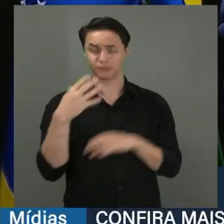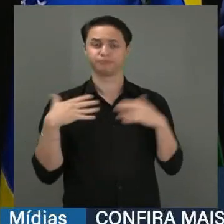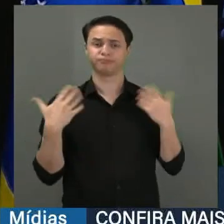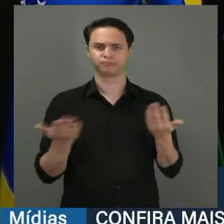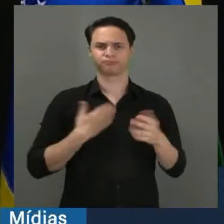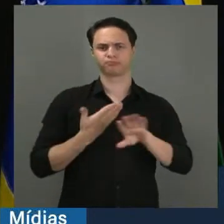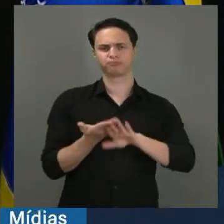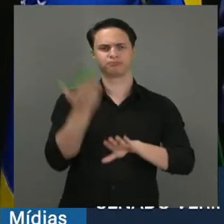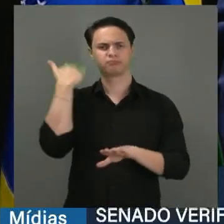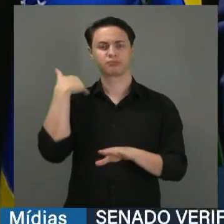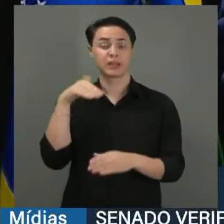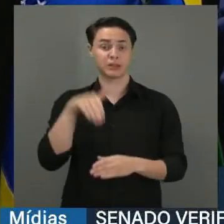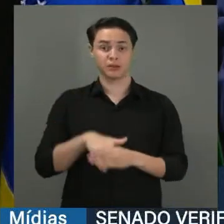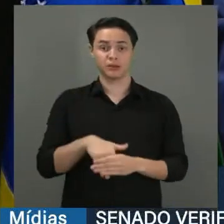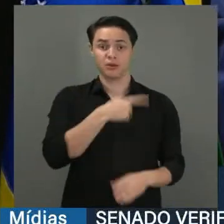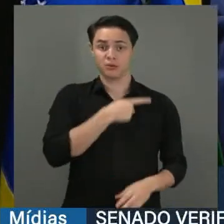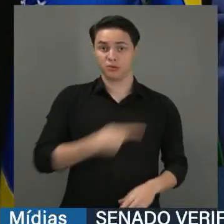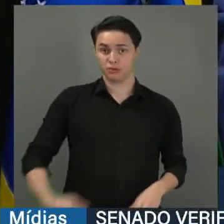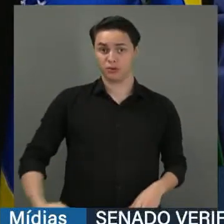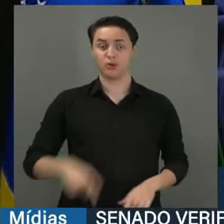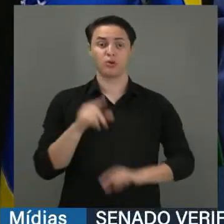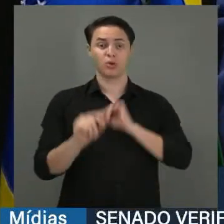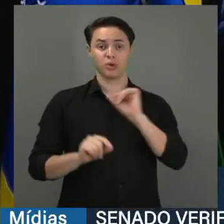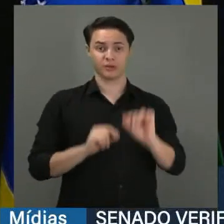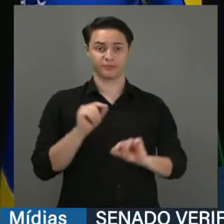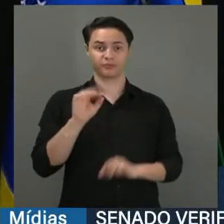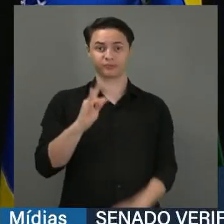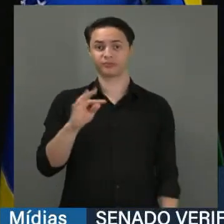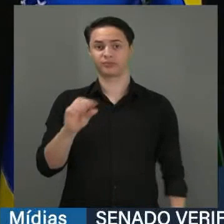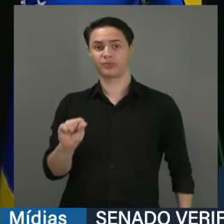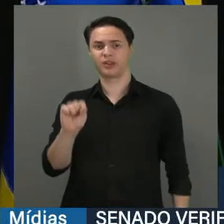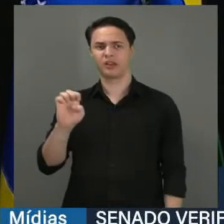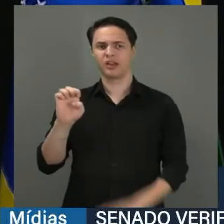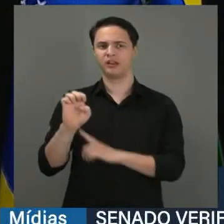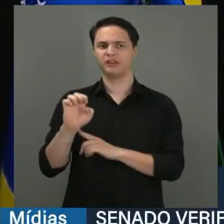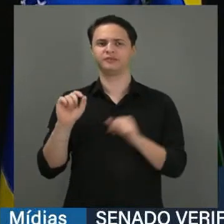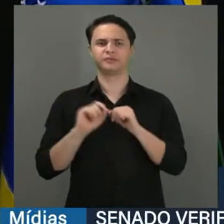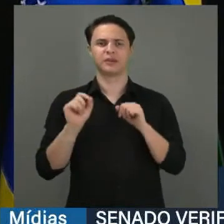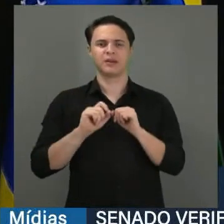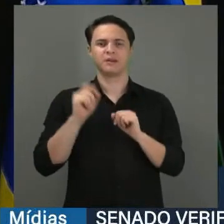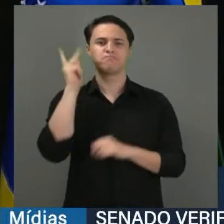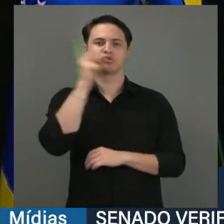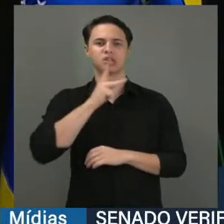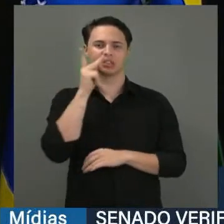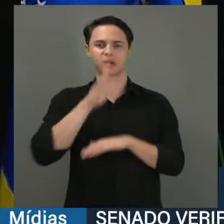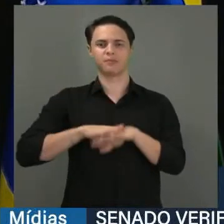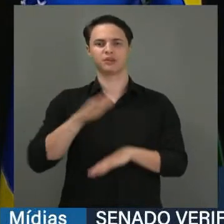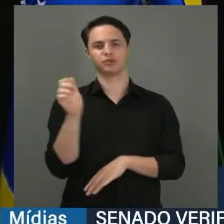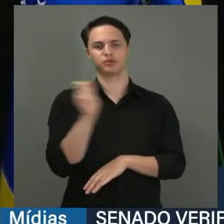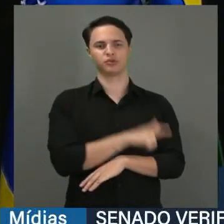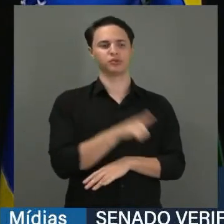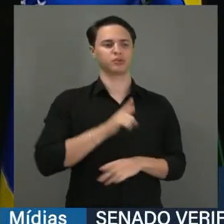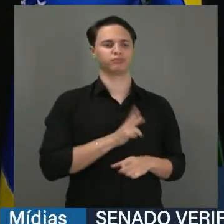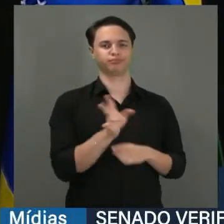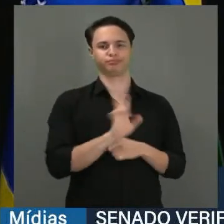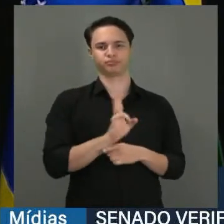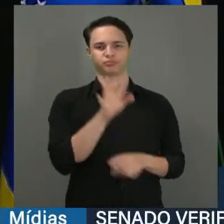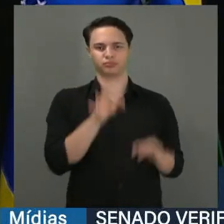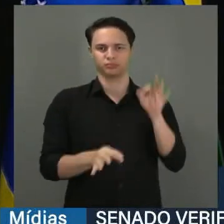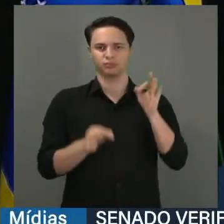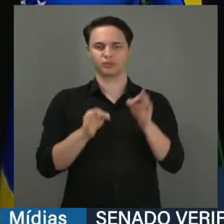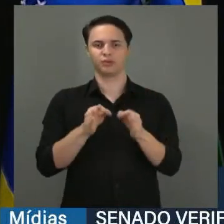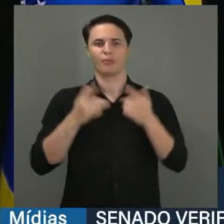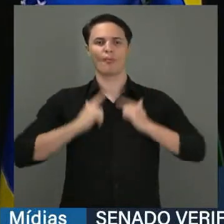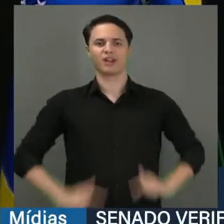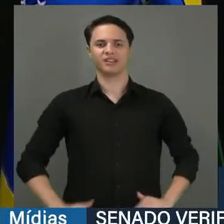últimas eleições presidenciais, o TSE funcionou muito mais como um partido político do que como um tribunal